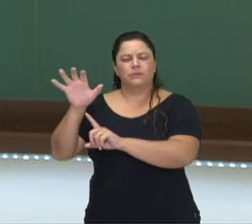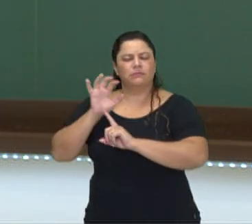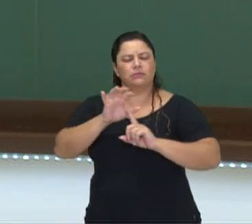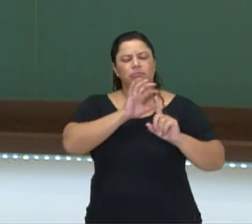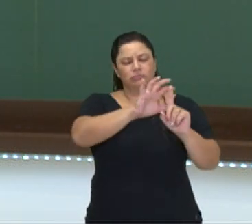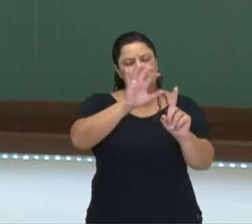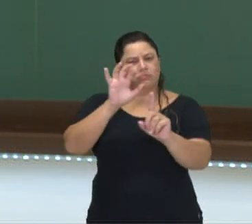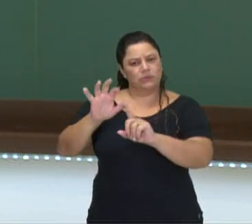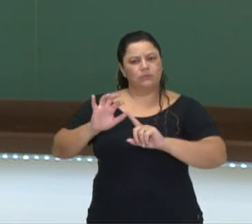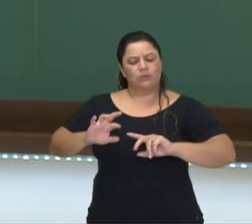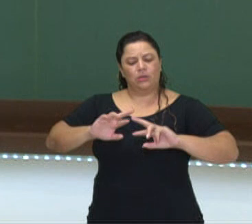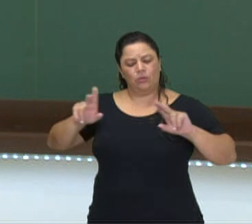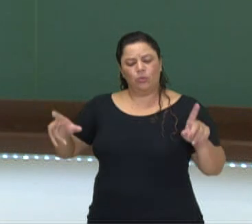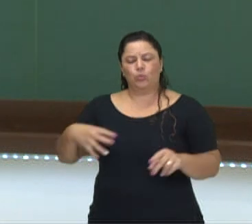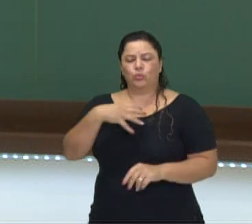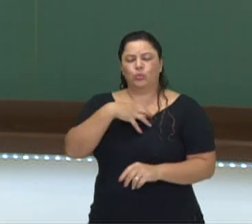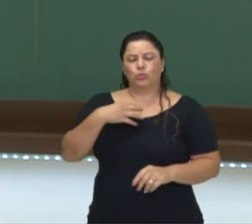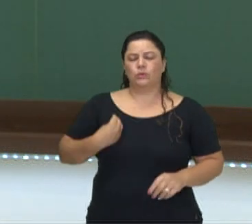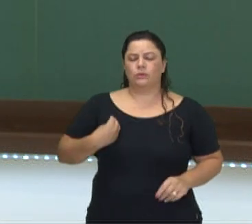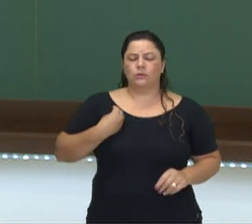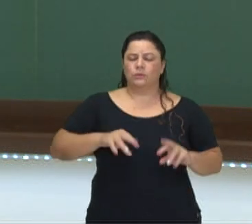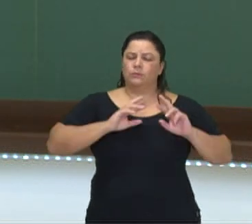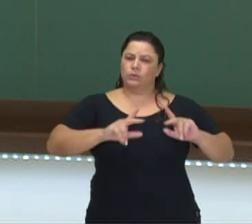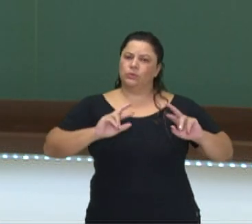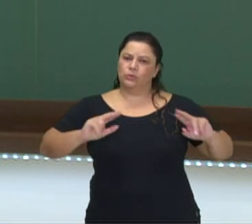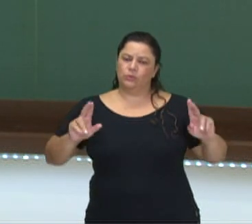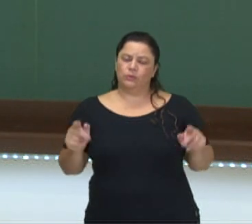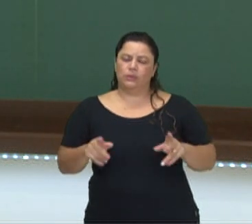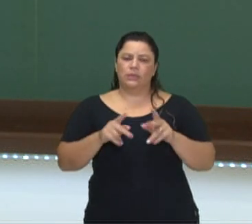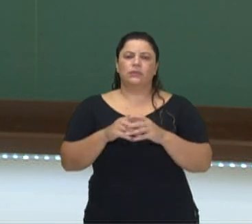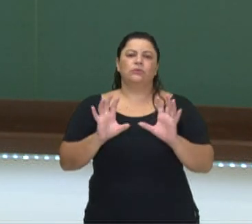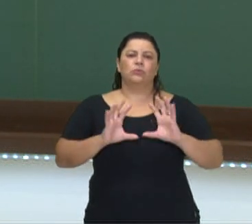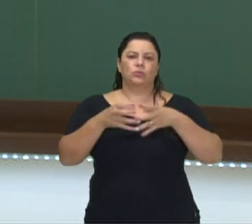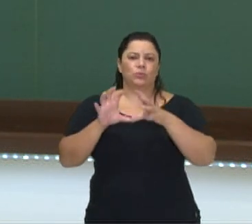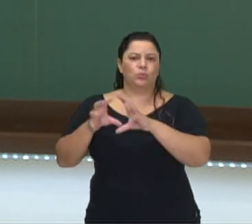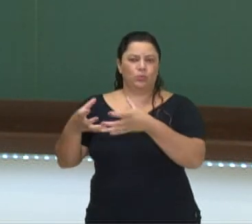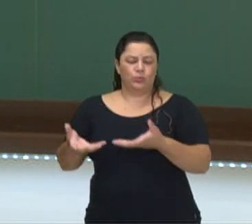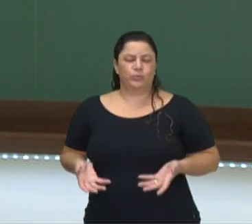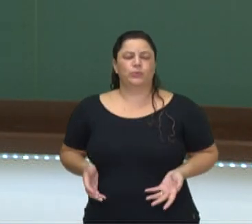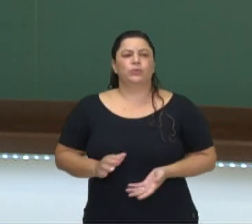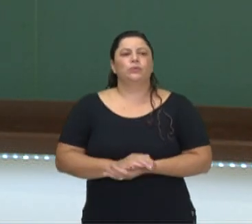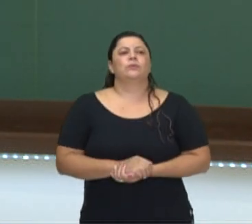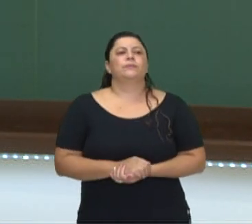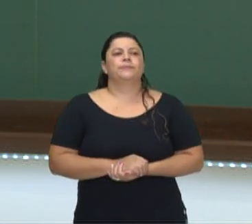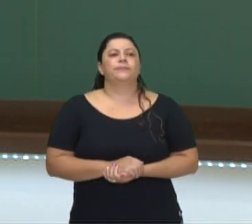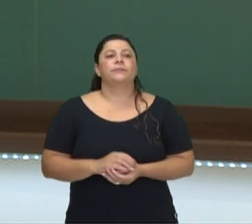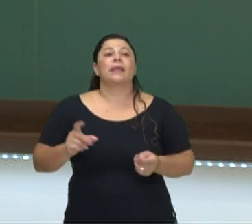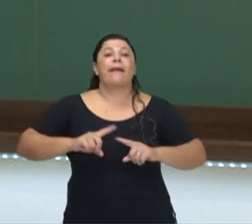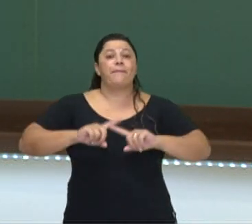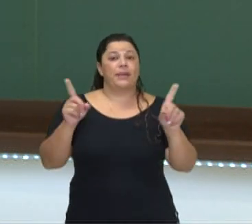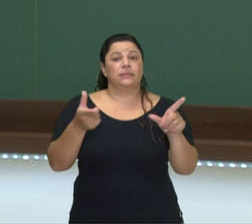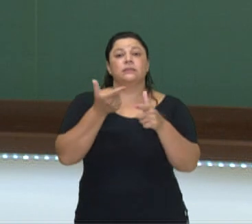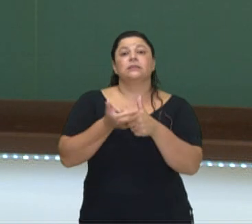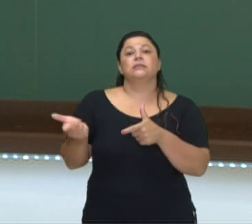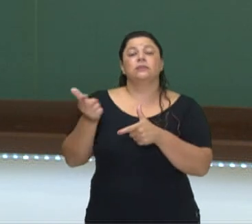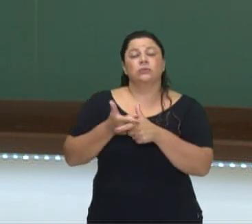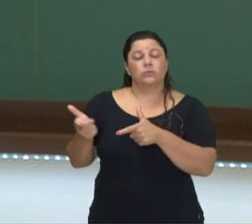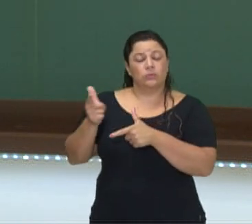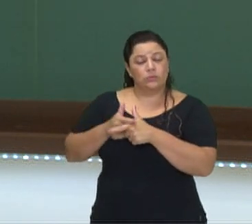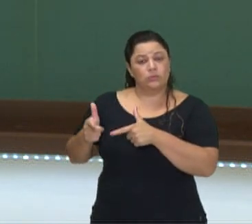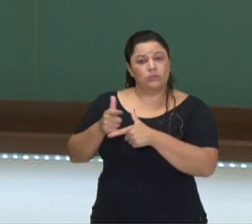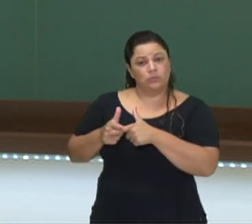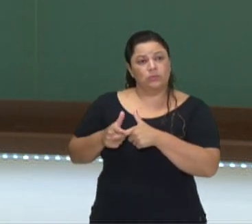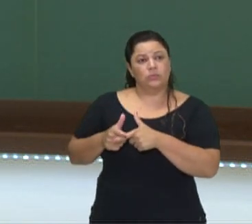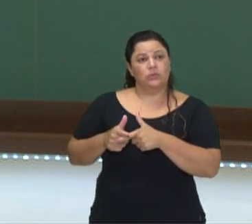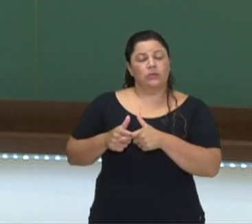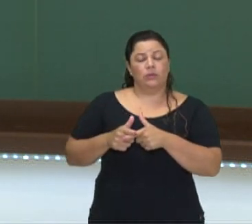os modos de vida desses diferentes grupos que ocuparam o Brasil, certo? Mas nós temos problemas.